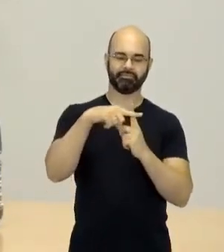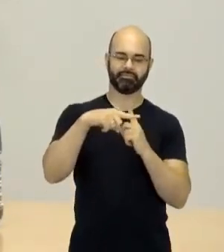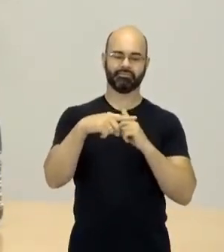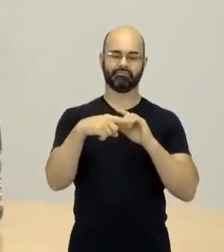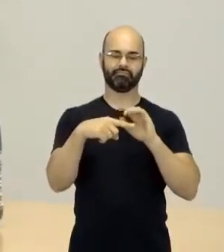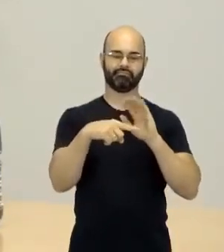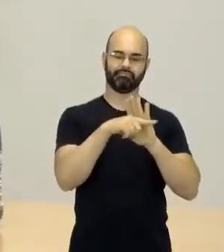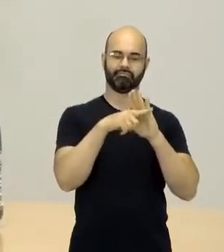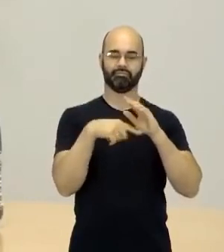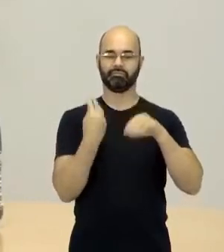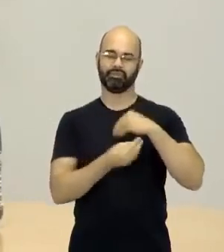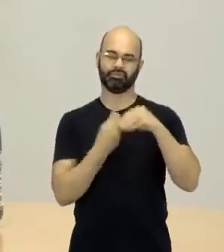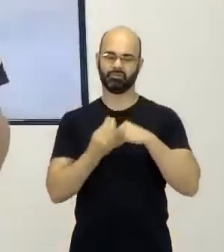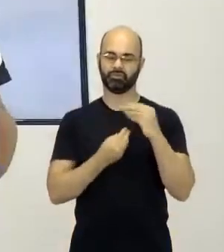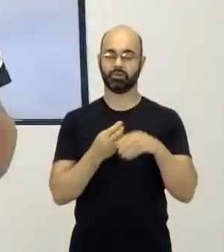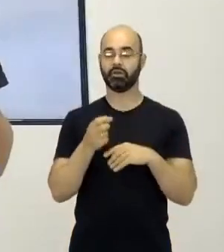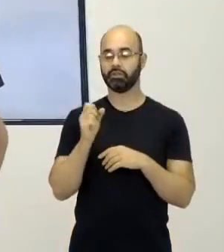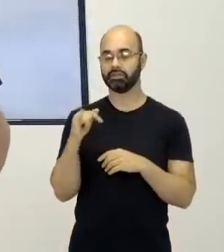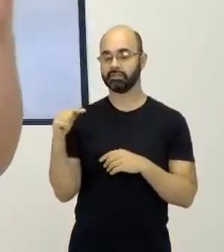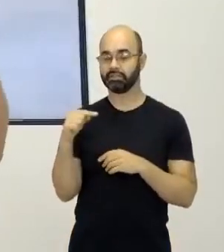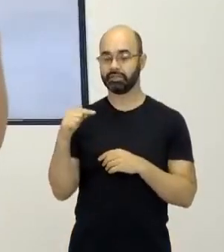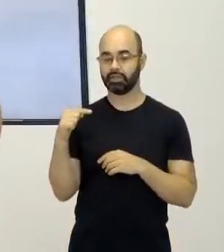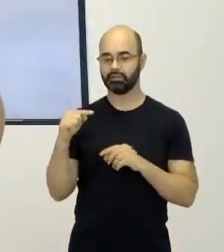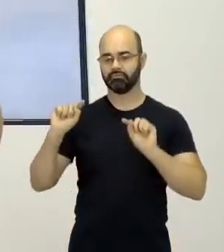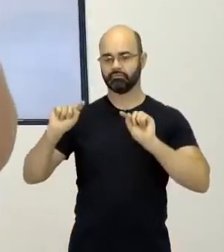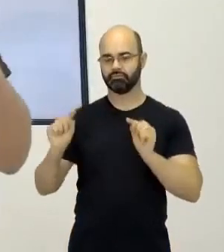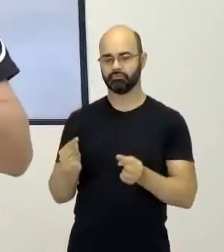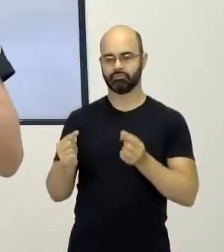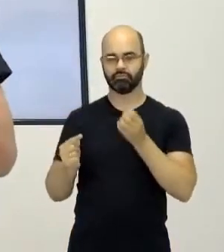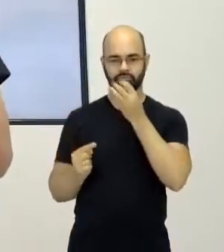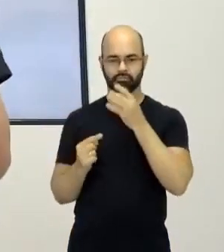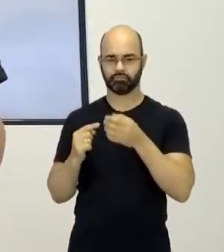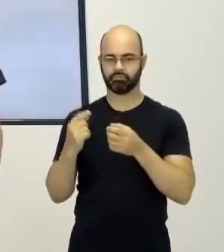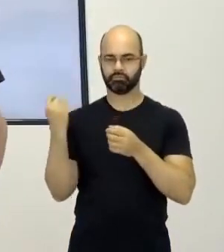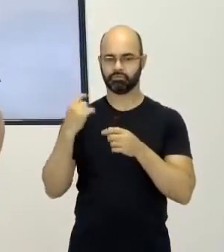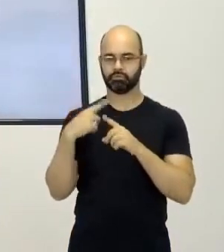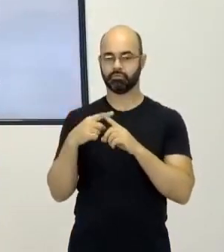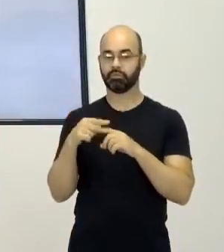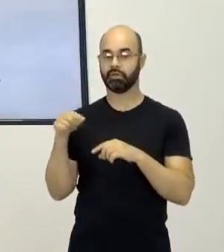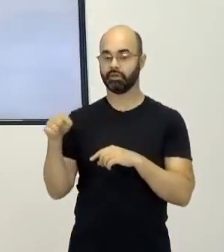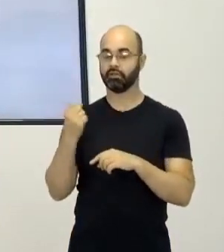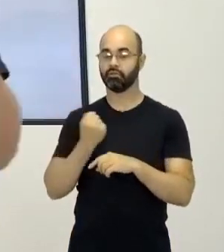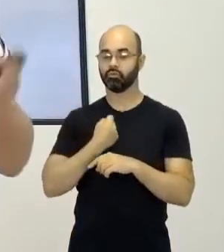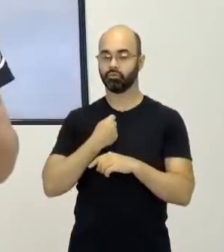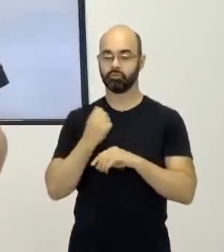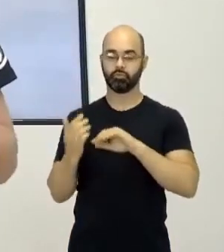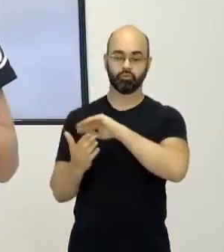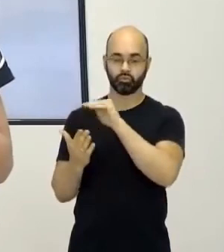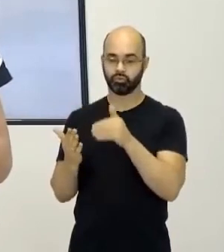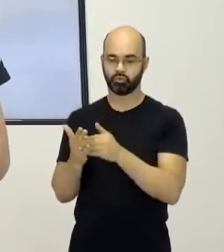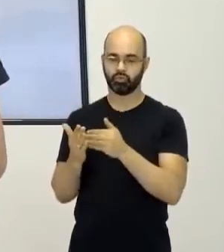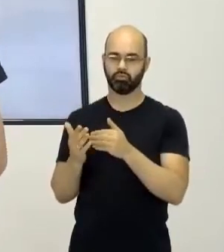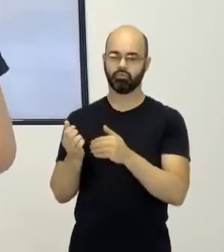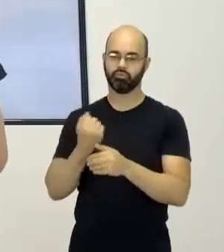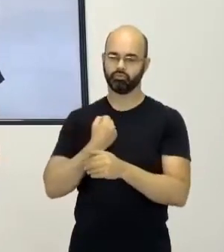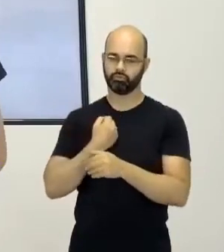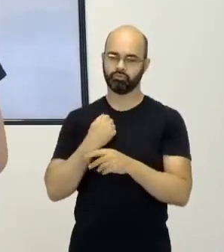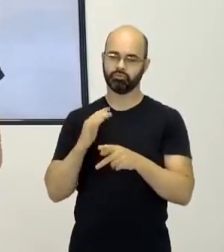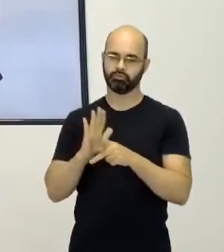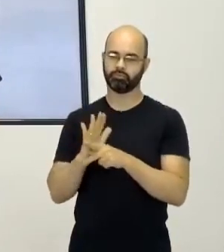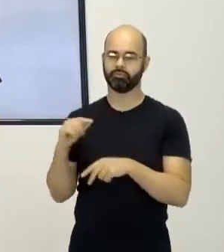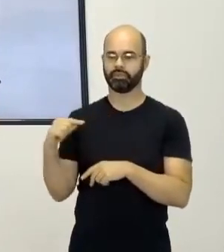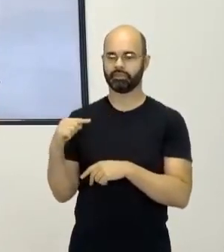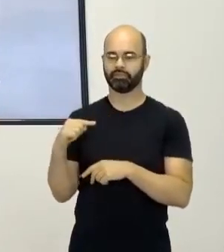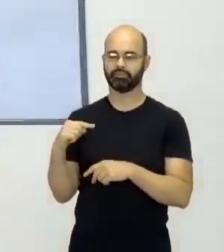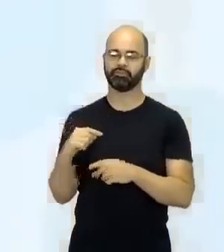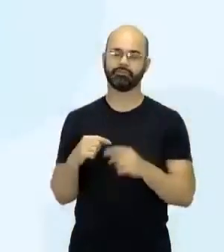em parênteses. Isso mesmo, para simbolizar que o número é negativo, não é isso? Ele para todo. simbolizar que ele inteiro é negativo. Eu fiz um exemplo,